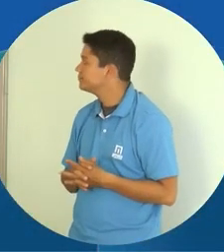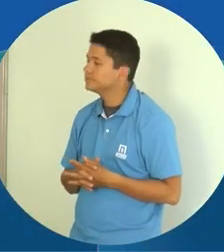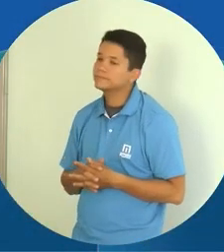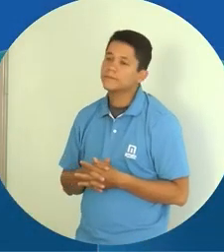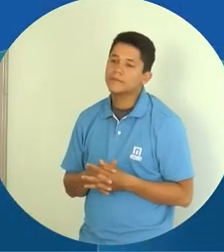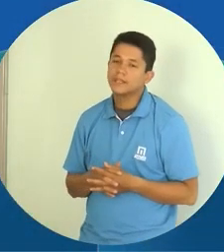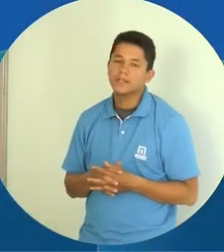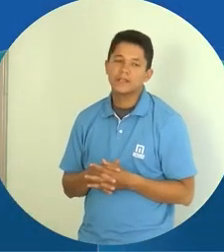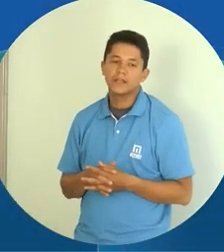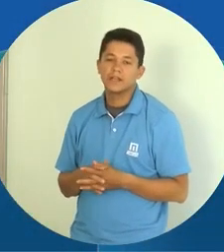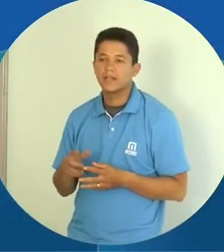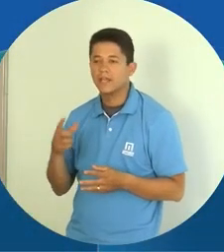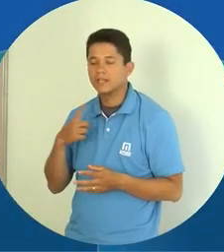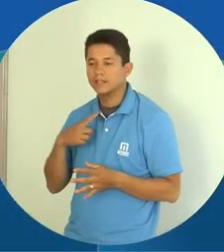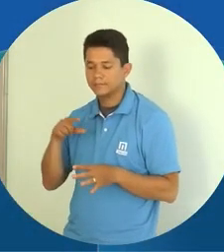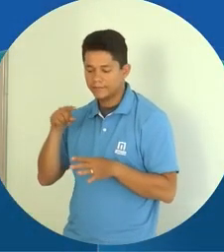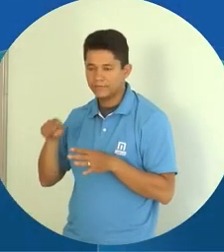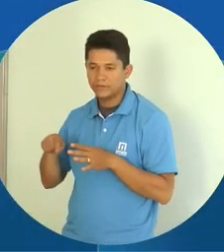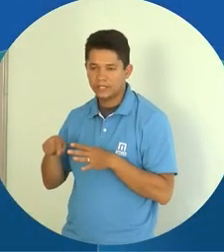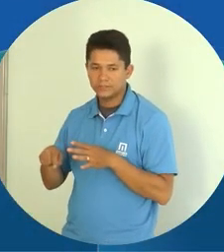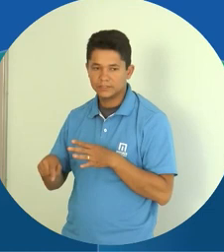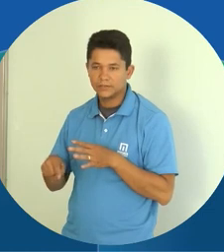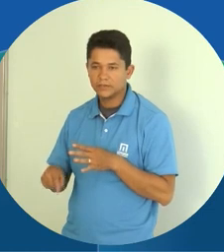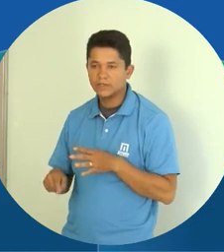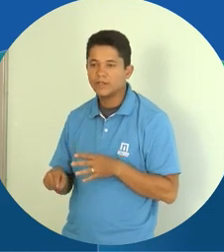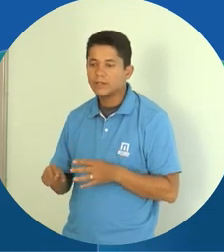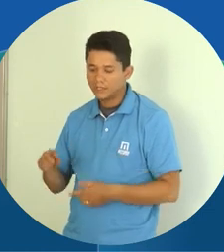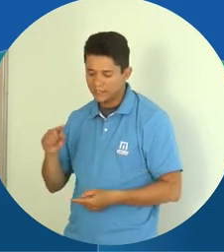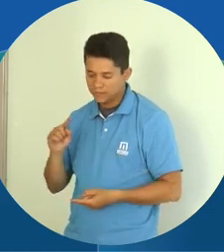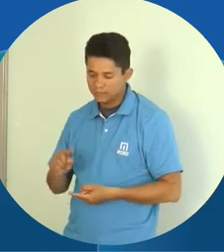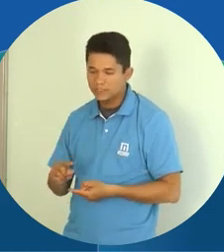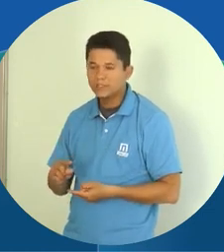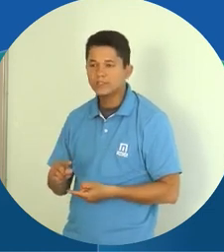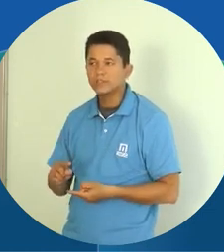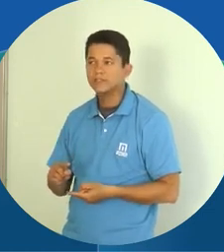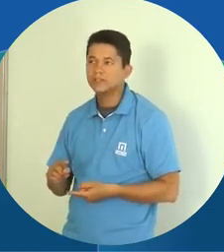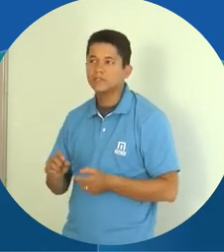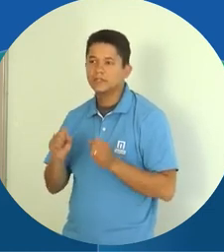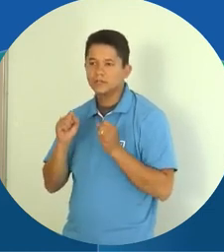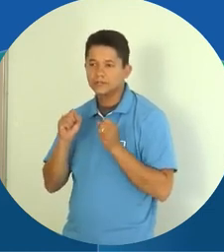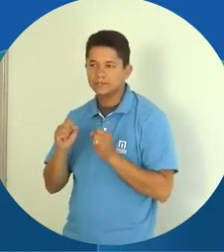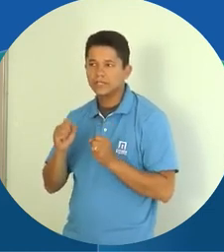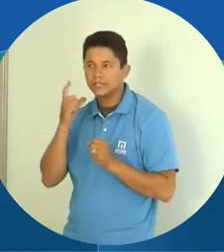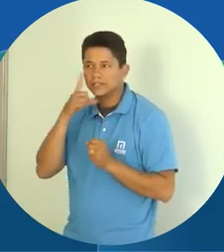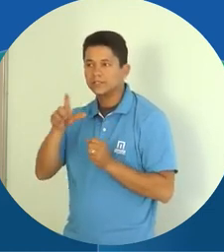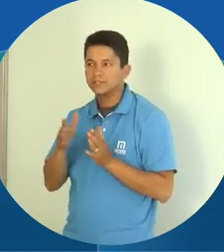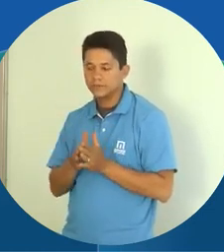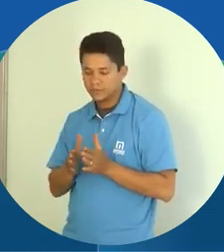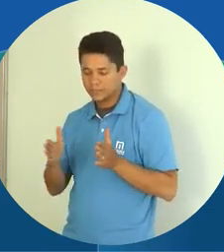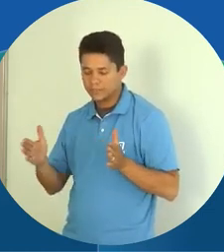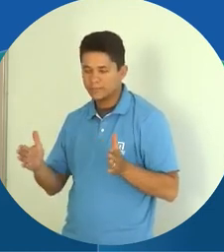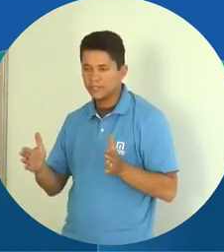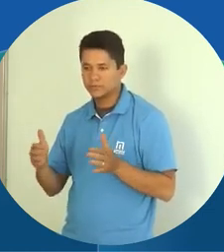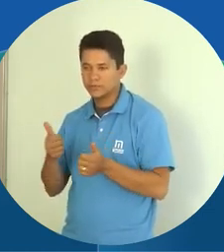fato da perfuração ser bem reduzida, a gente consegue pôr espaçamentos próximos para as estacas. Né,